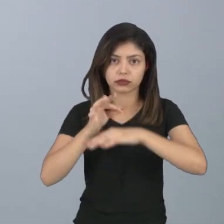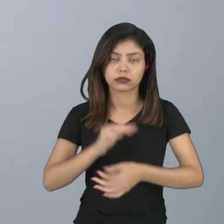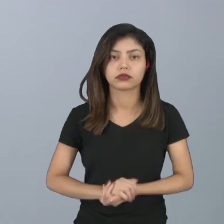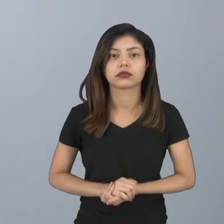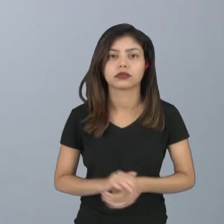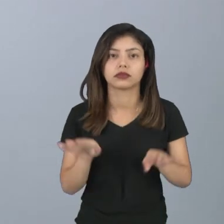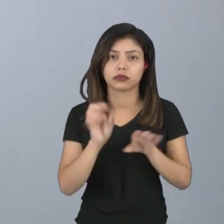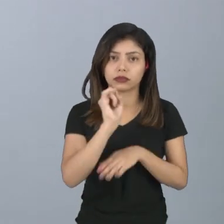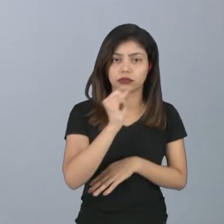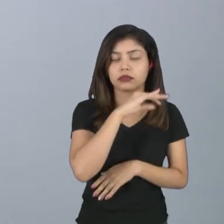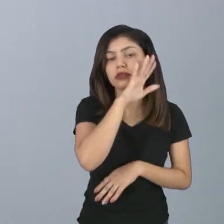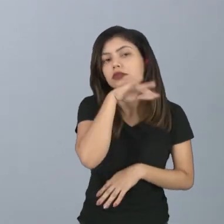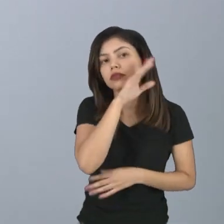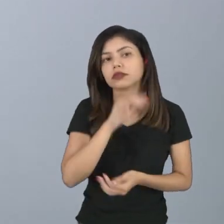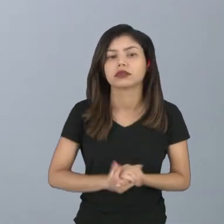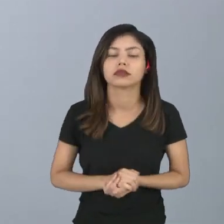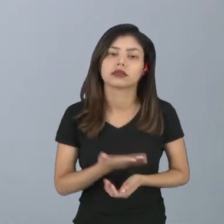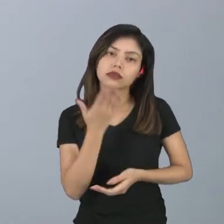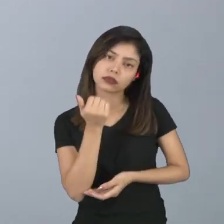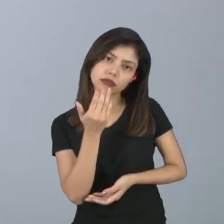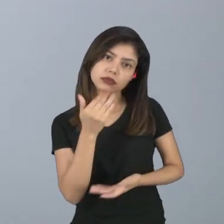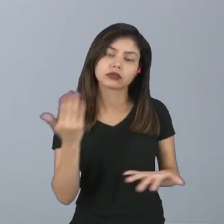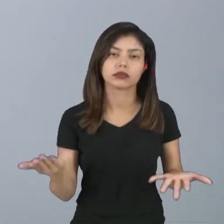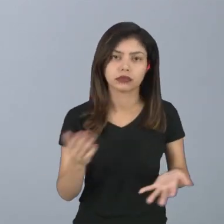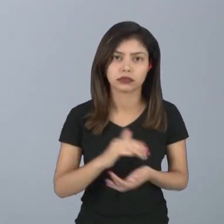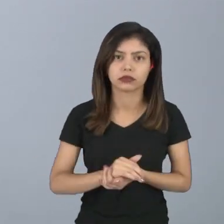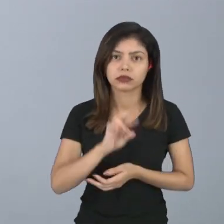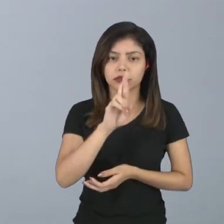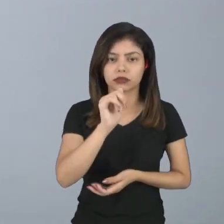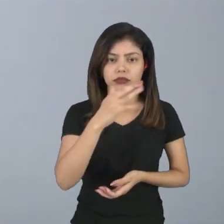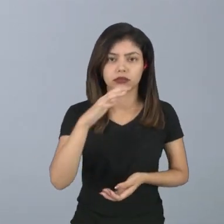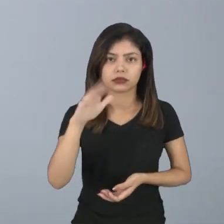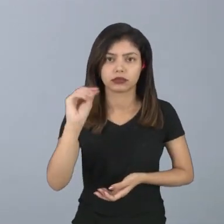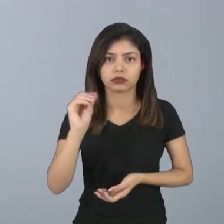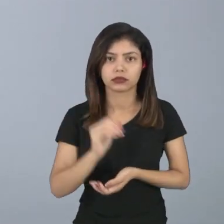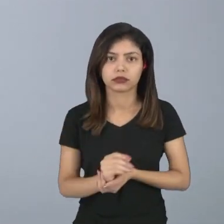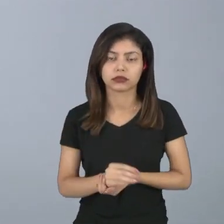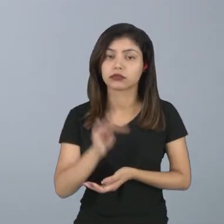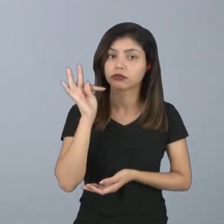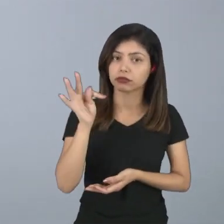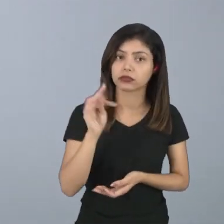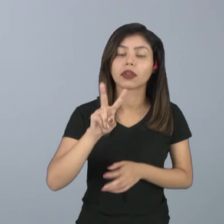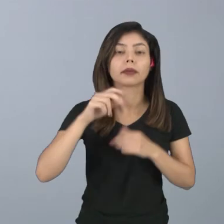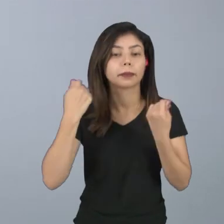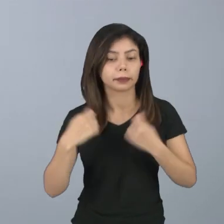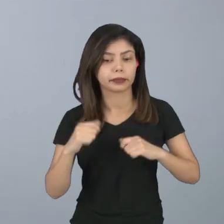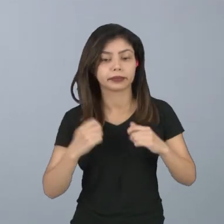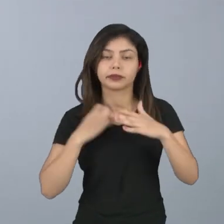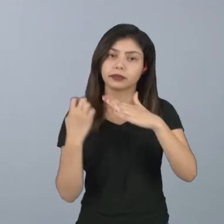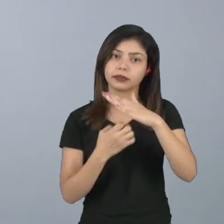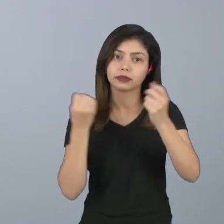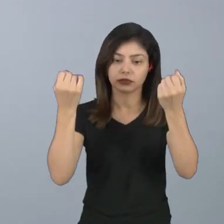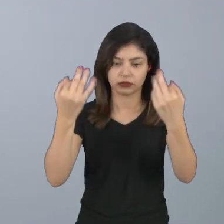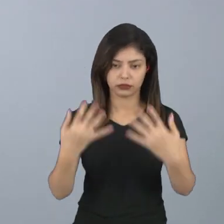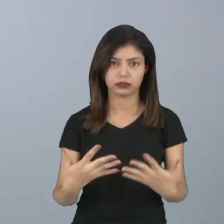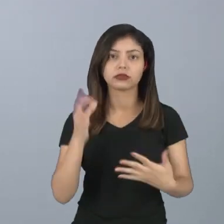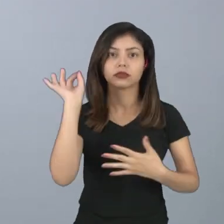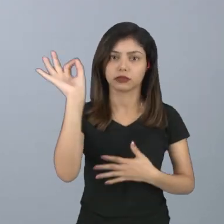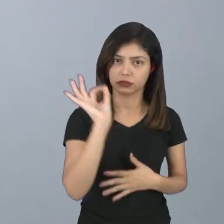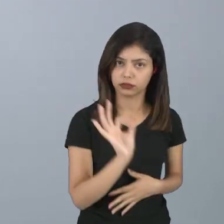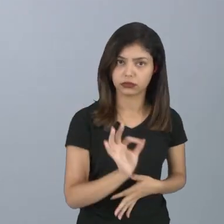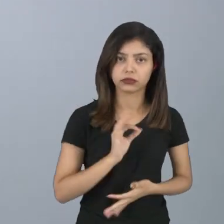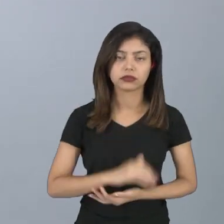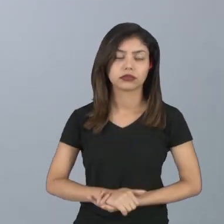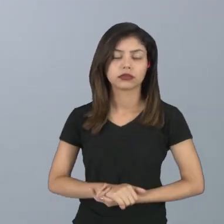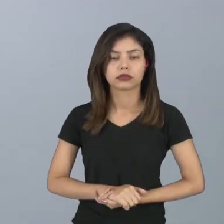esses alimentos foi alimentado com rações transgênicas, a empresa vai ter que colocar o percentual